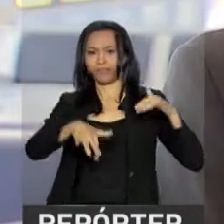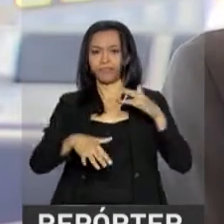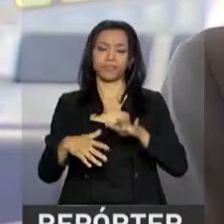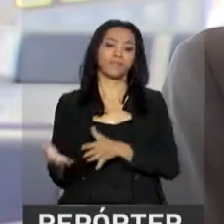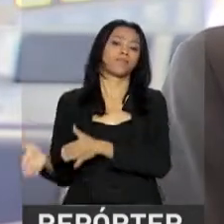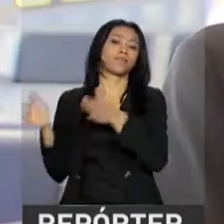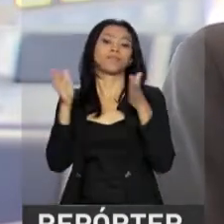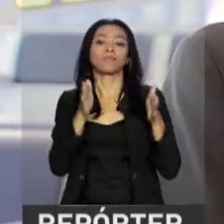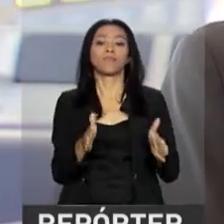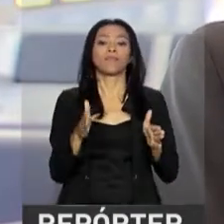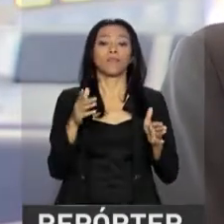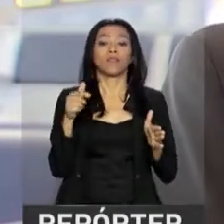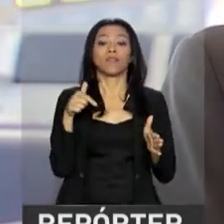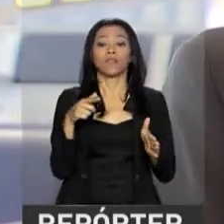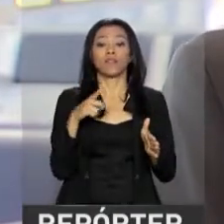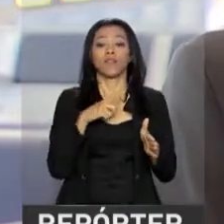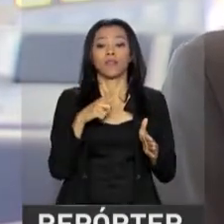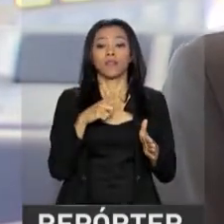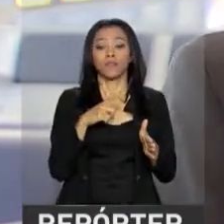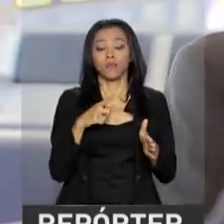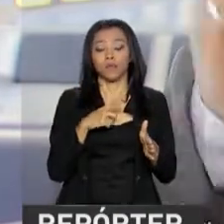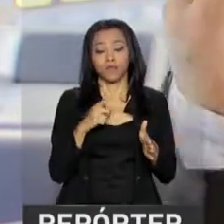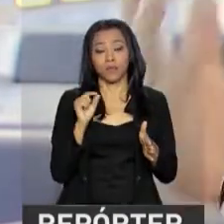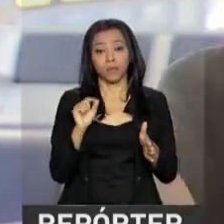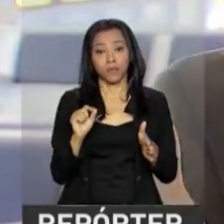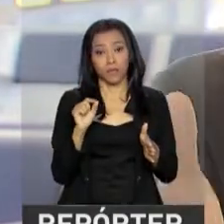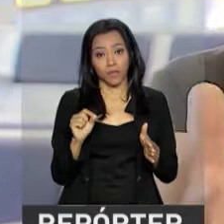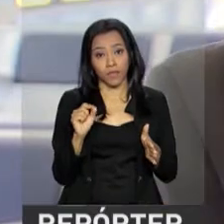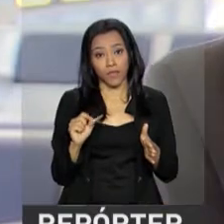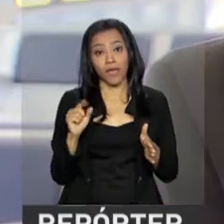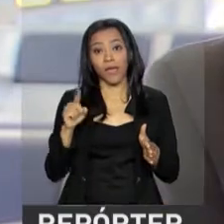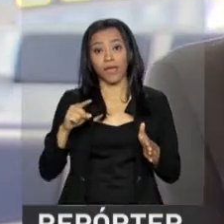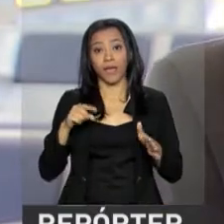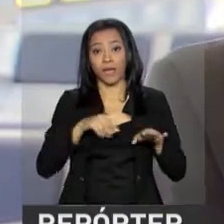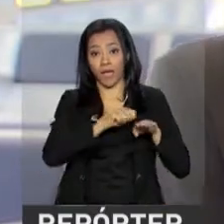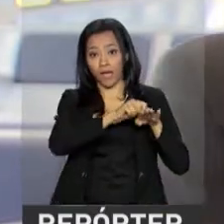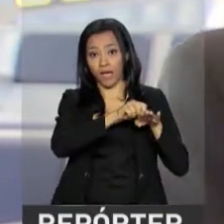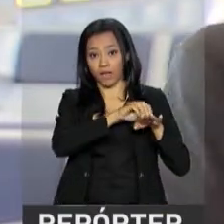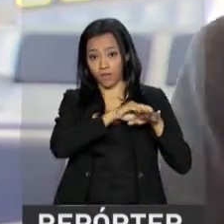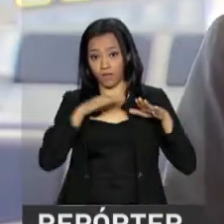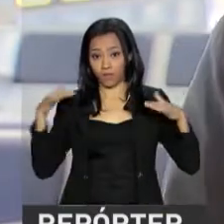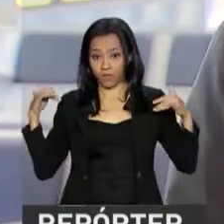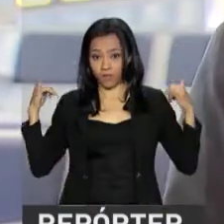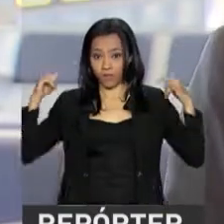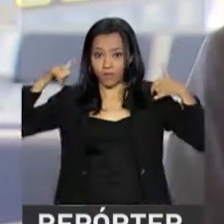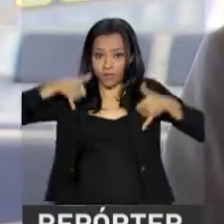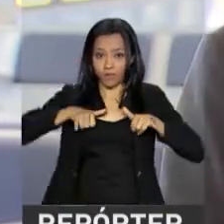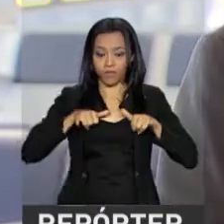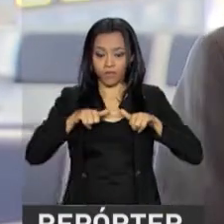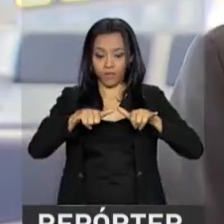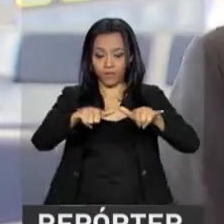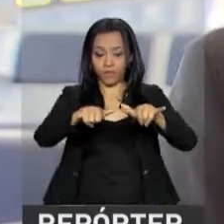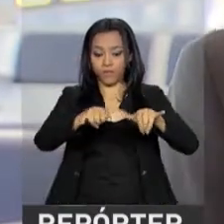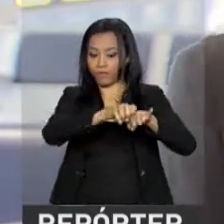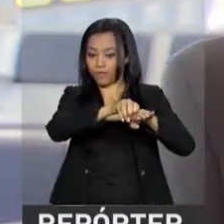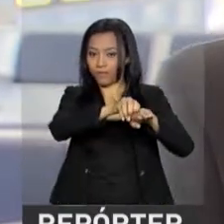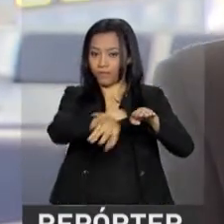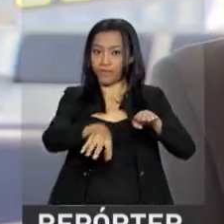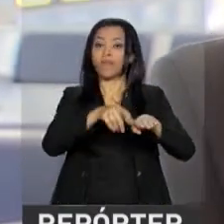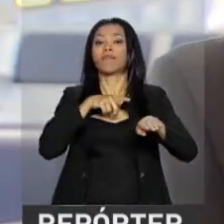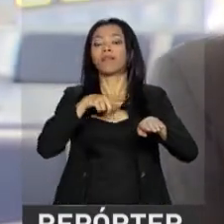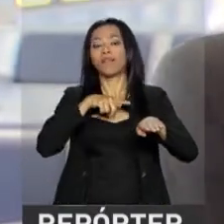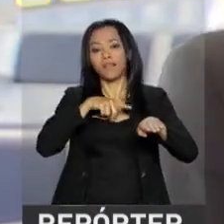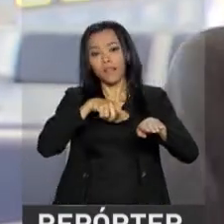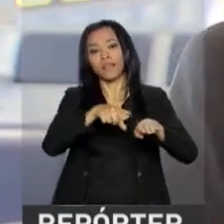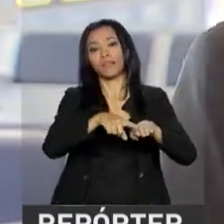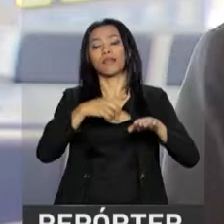outras facilitações que esse empreendimento entrega à sociedade, que são as pontes de embarque, onde o passageiro ele vai ter mais conforto, comodidade